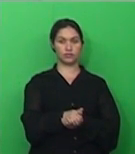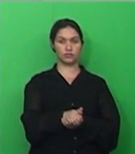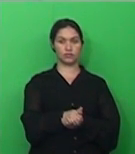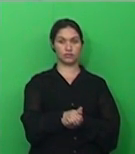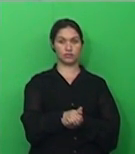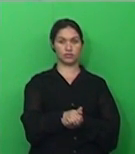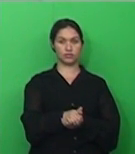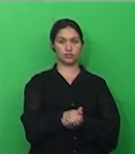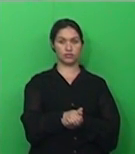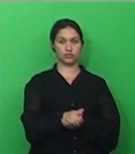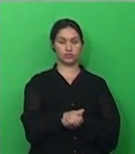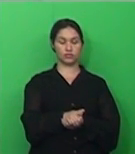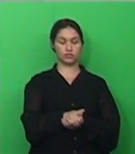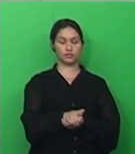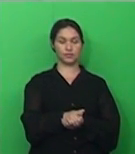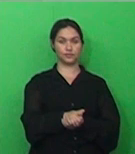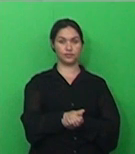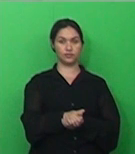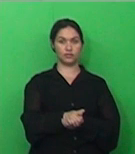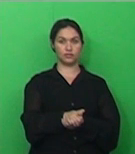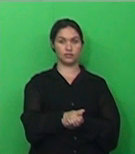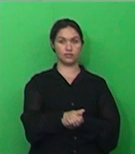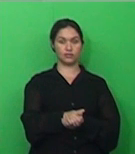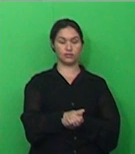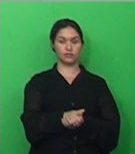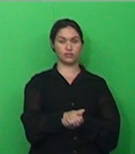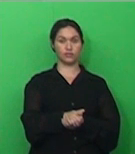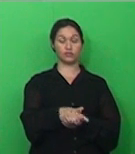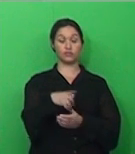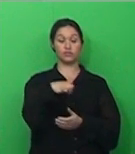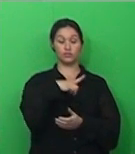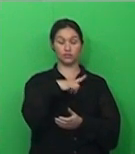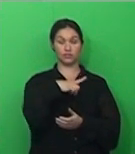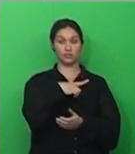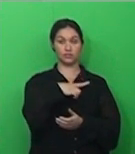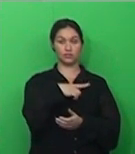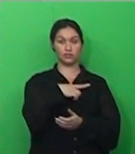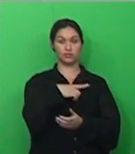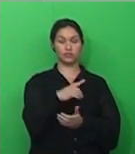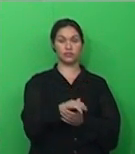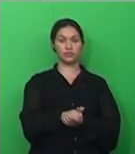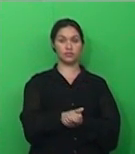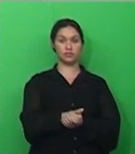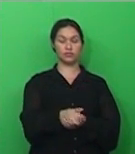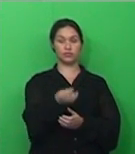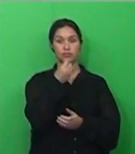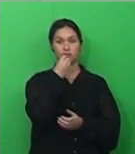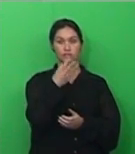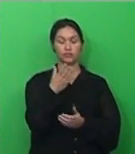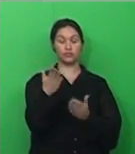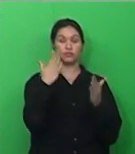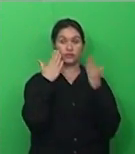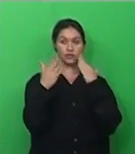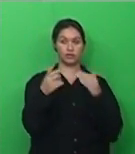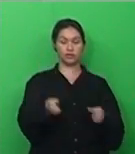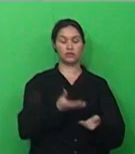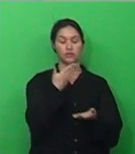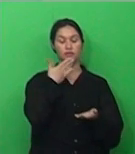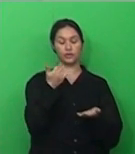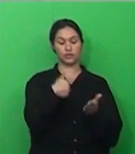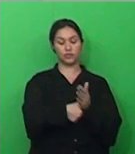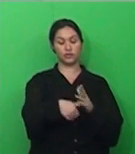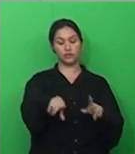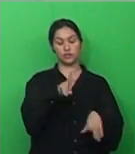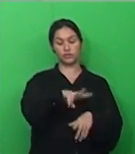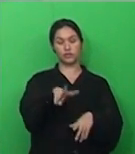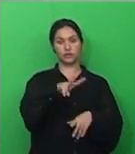Gente, isso é o óbvio. Se é para prestar o serviço, ele tem que ser bem feito. Por isso, eu gostaria de pedir mais uma vez a aprovação dos vereadores para